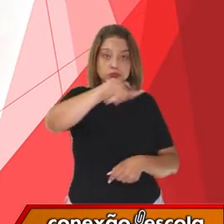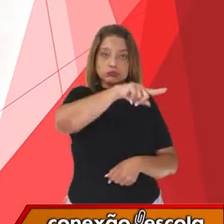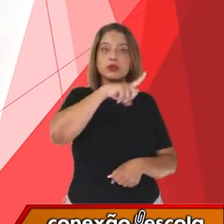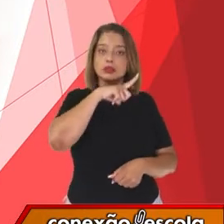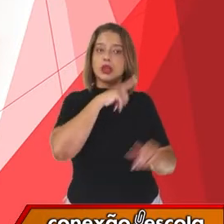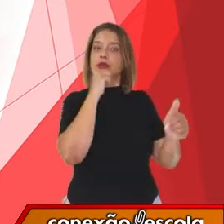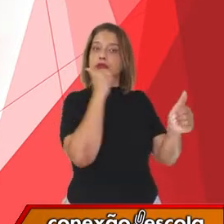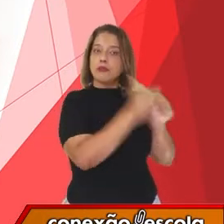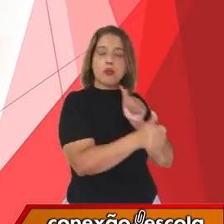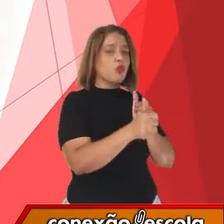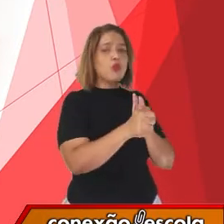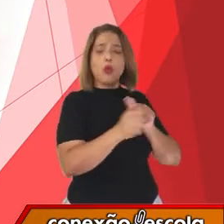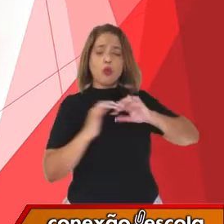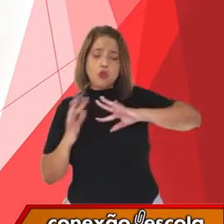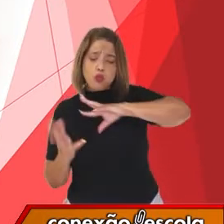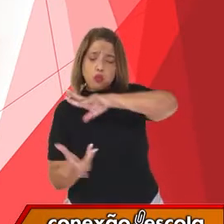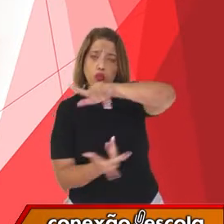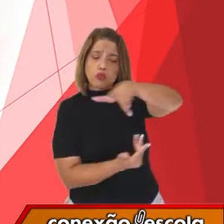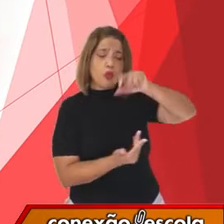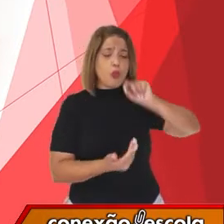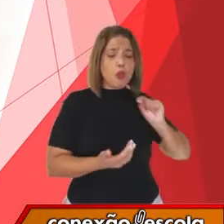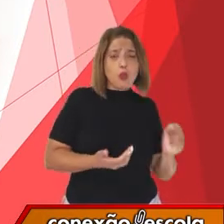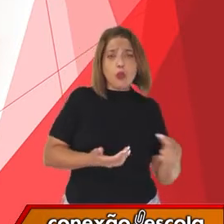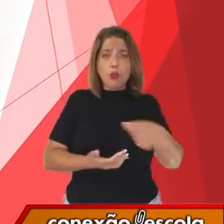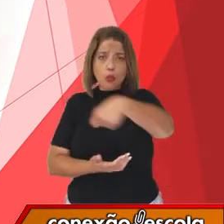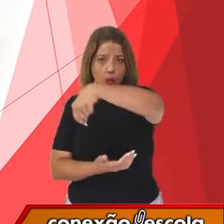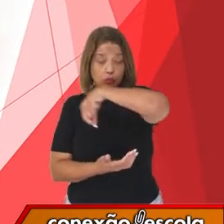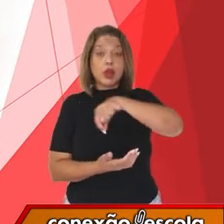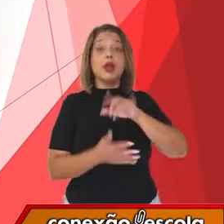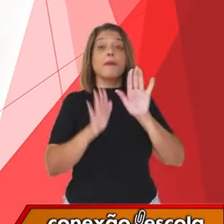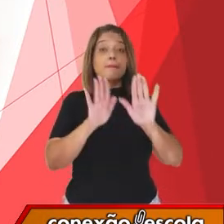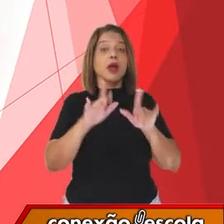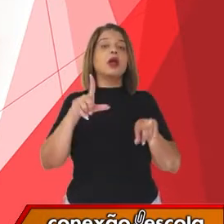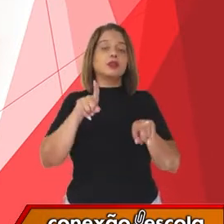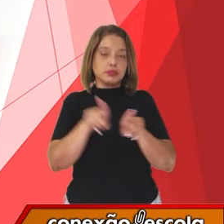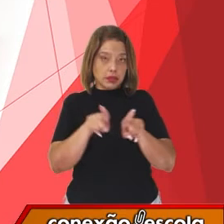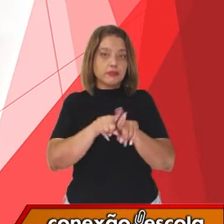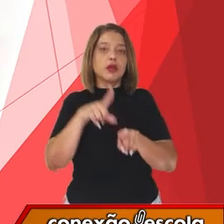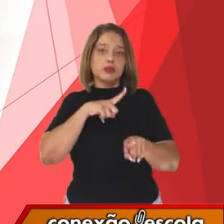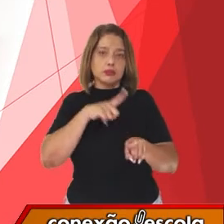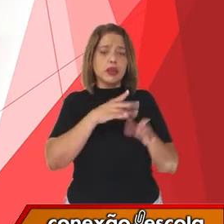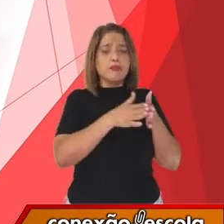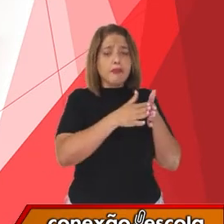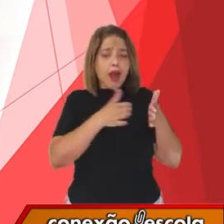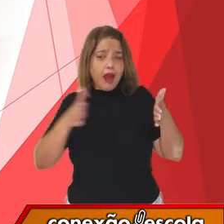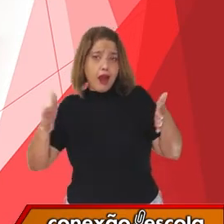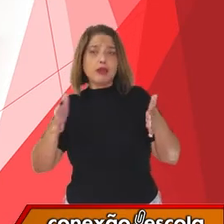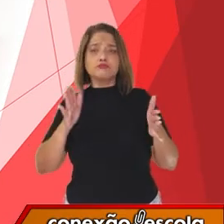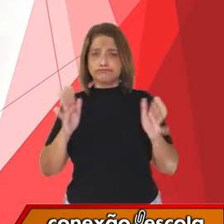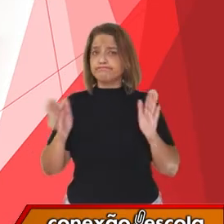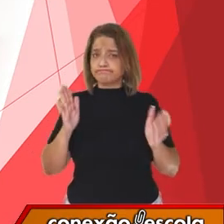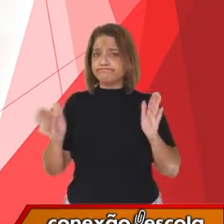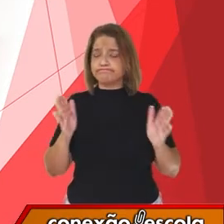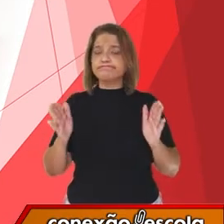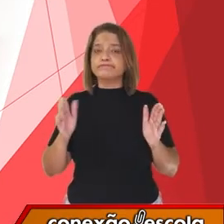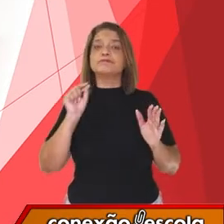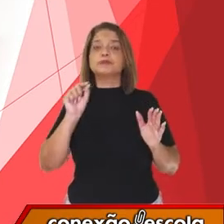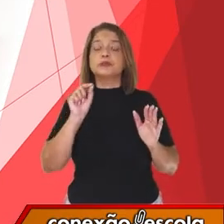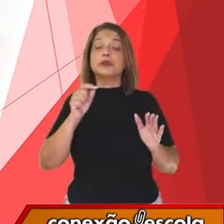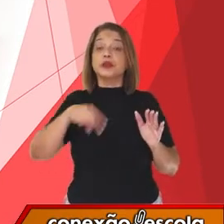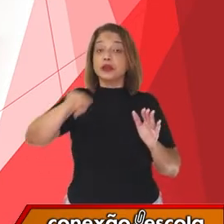em qualquer lugar do mundo durante um certo período de tempo. Para que isso aconteça, a gente precisa de